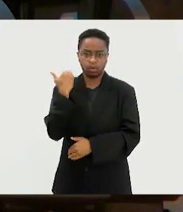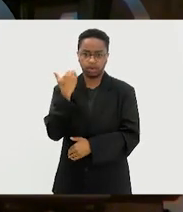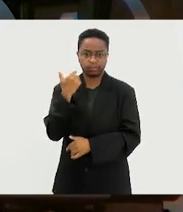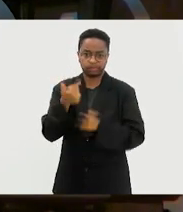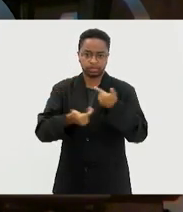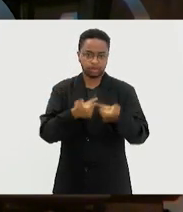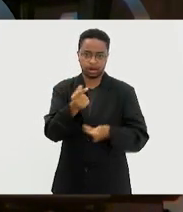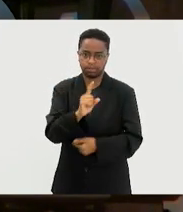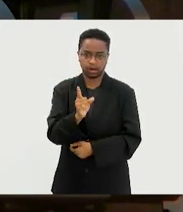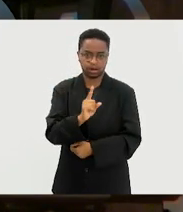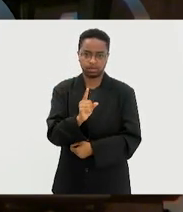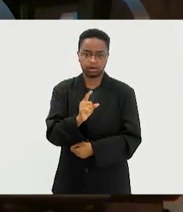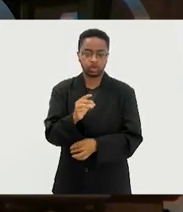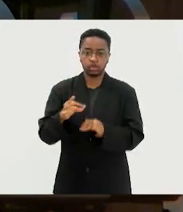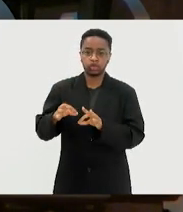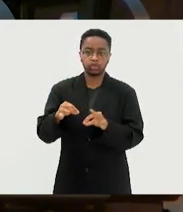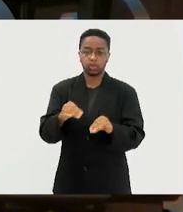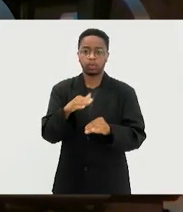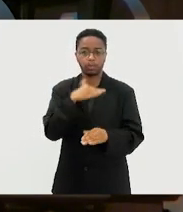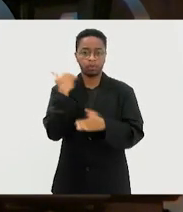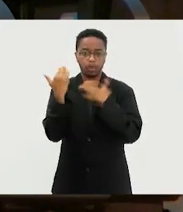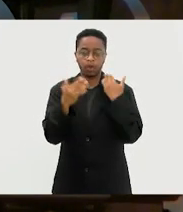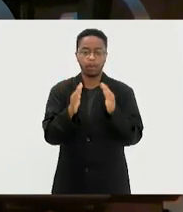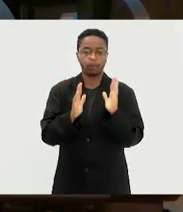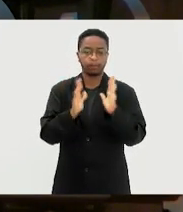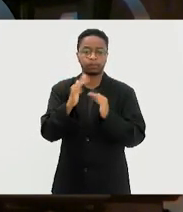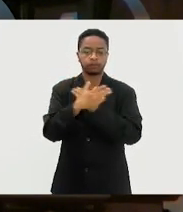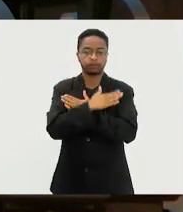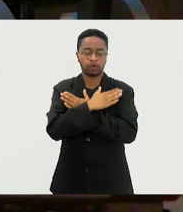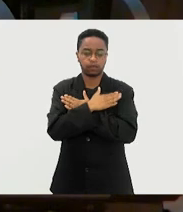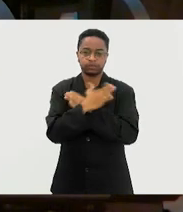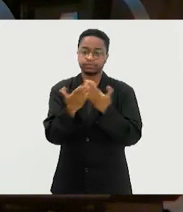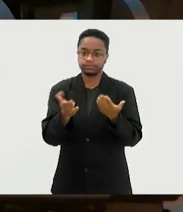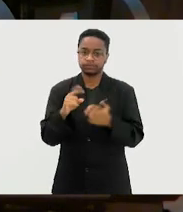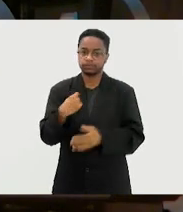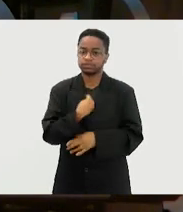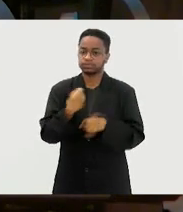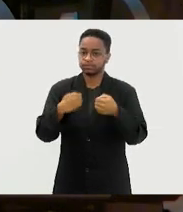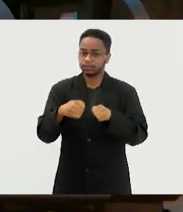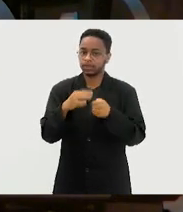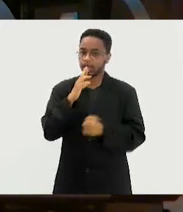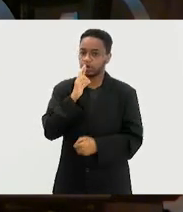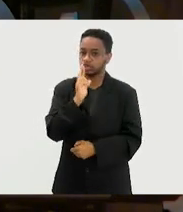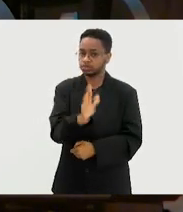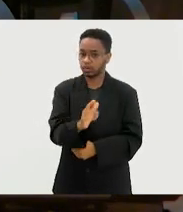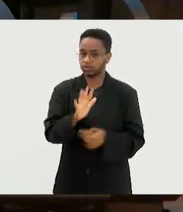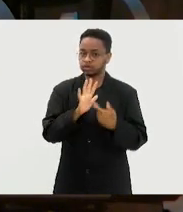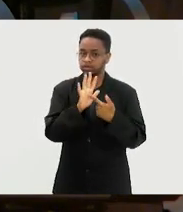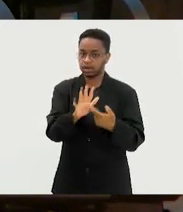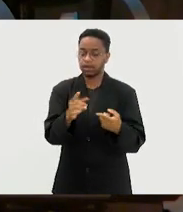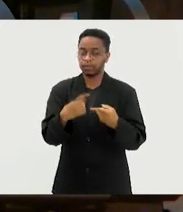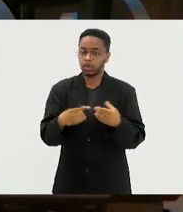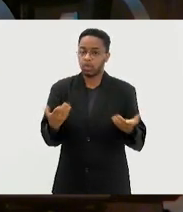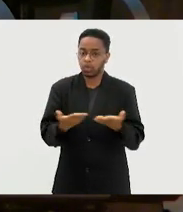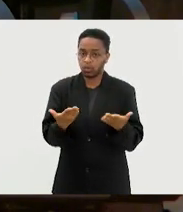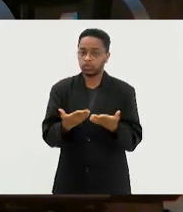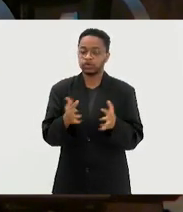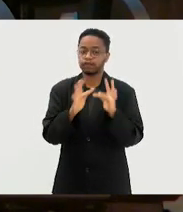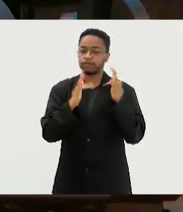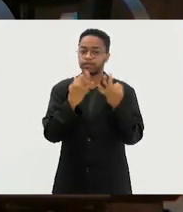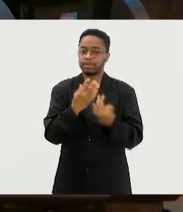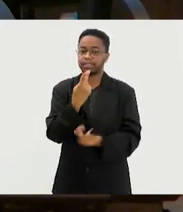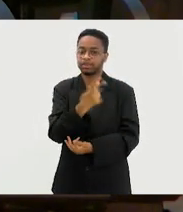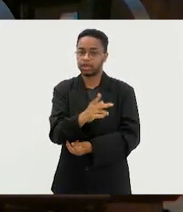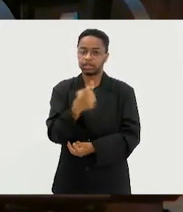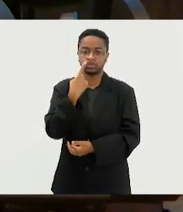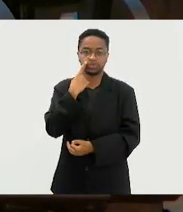trabalhando, todos na folga. Então nós precisamos mais do que nunca dar a resposta. E hoje quem chora é mais uma família, e como